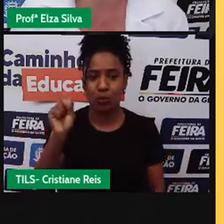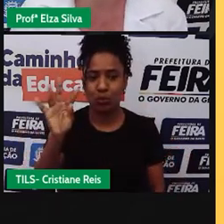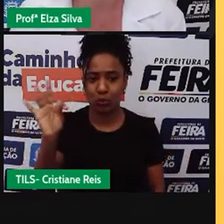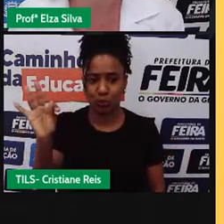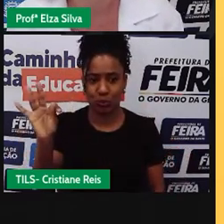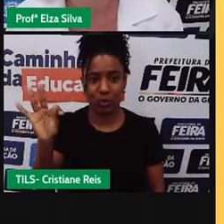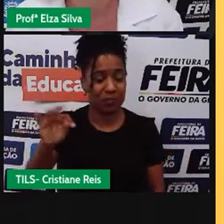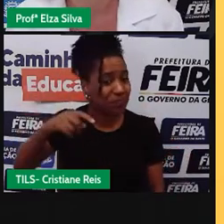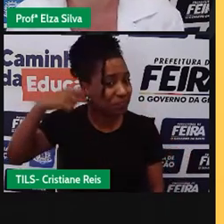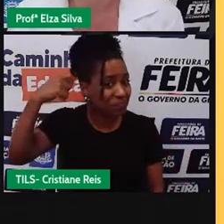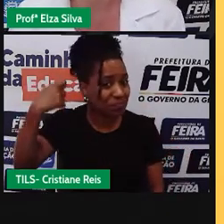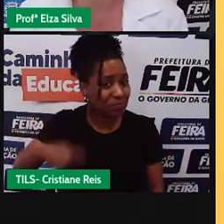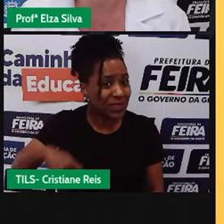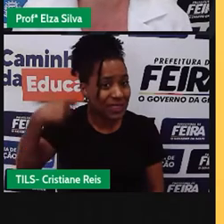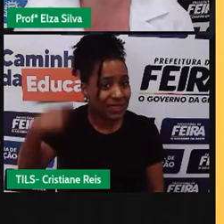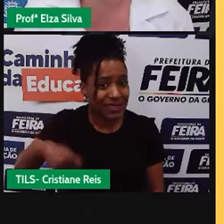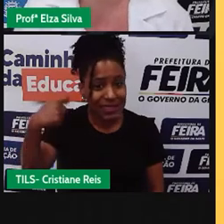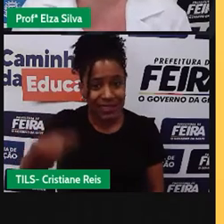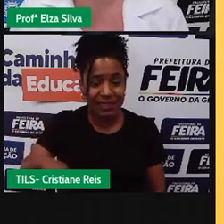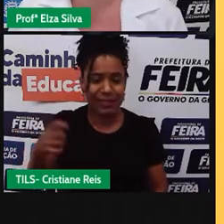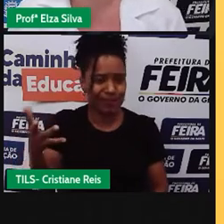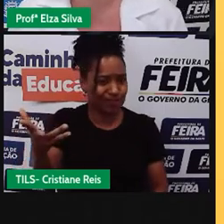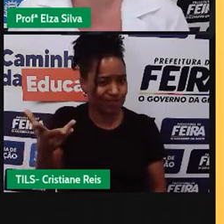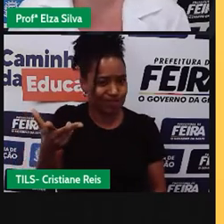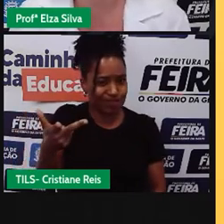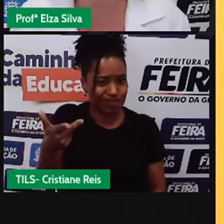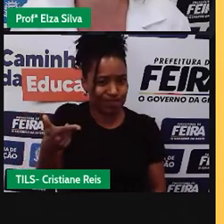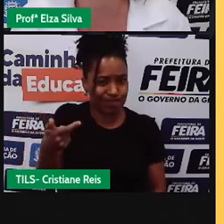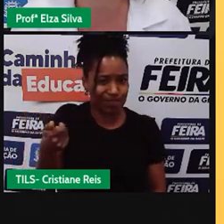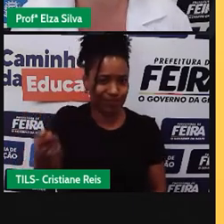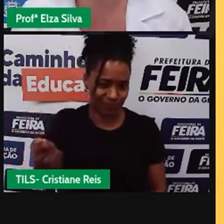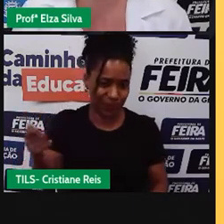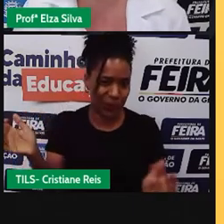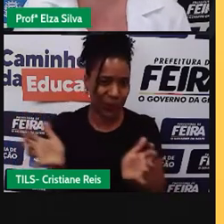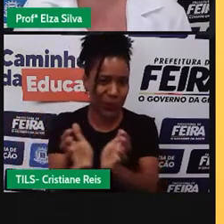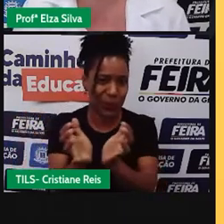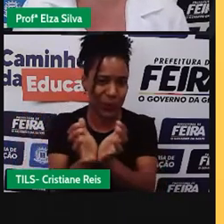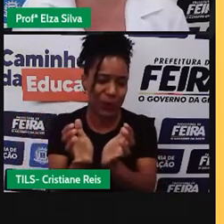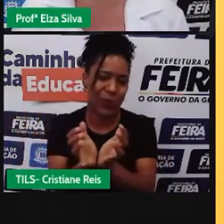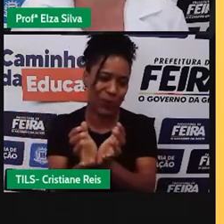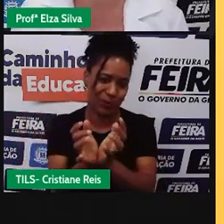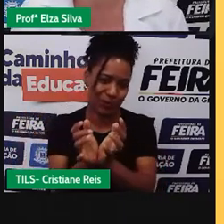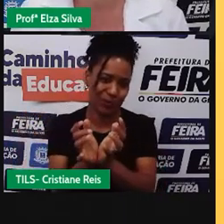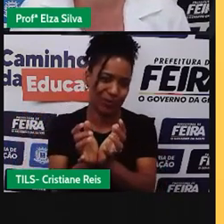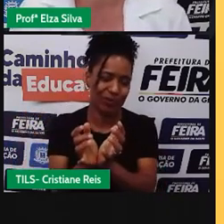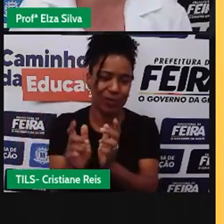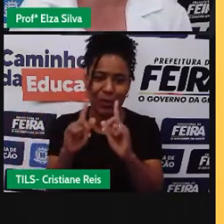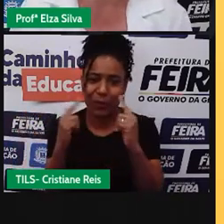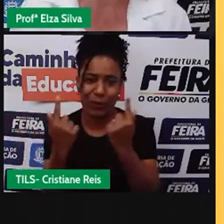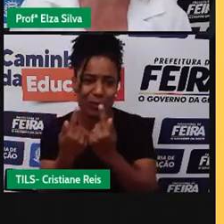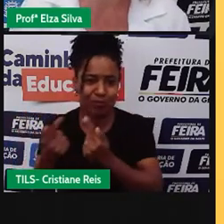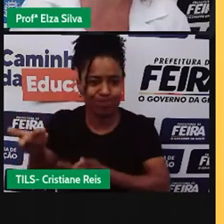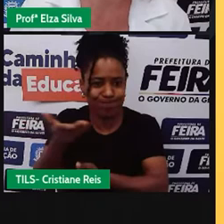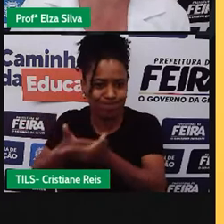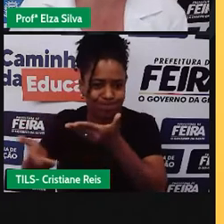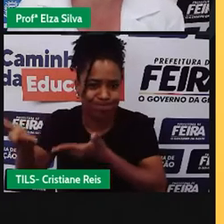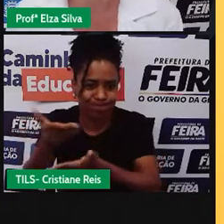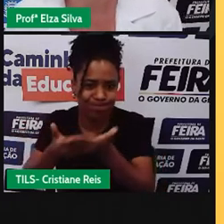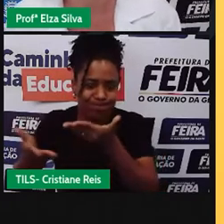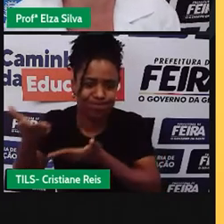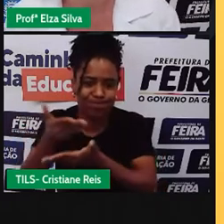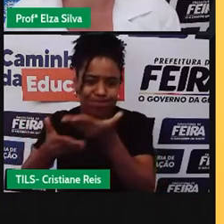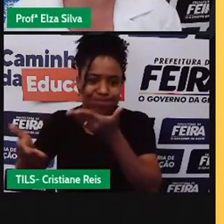Tem que ter habilidade de trabalhar em grupo, capacidade de trabalhar em grupo. E ambos